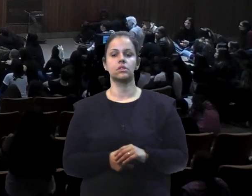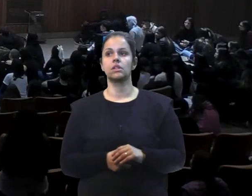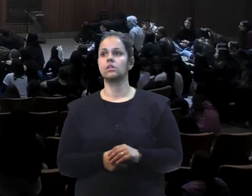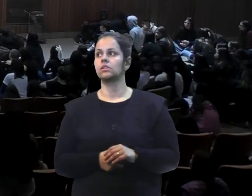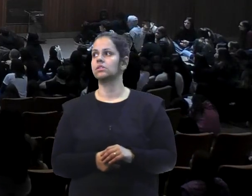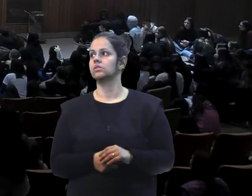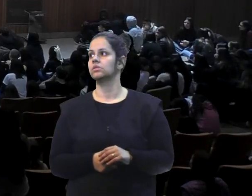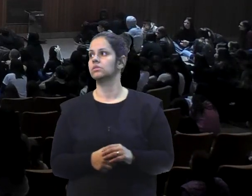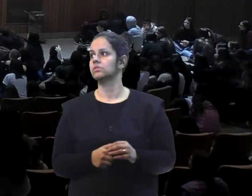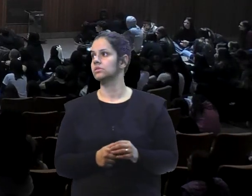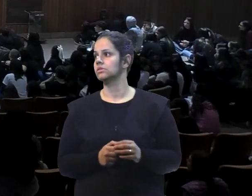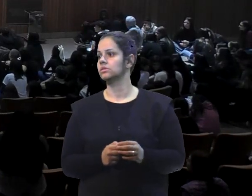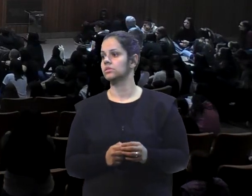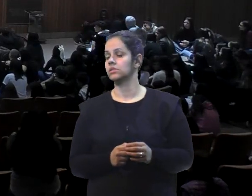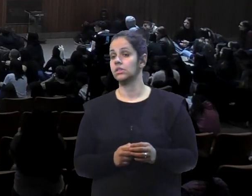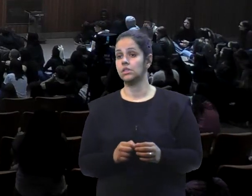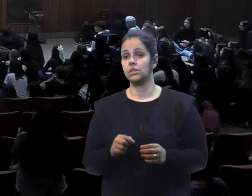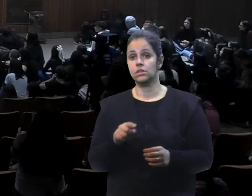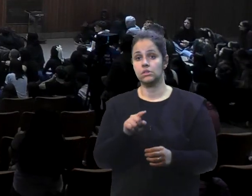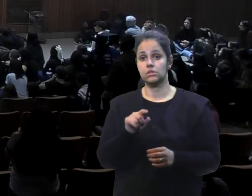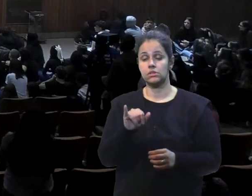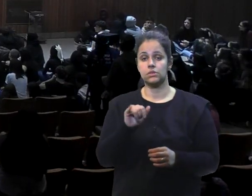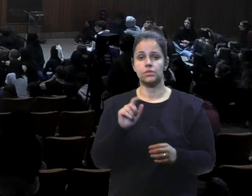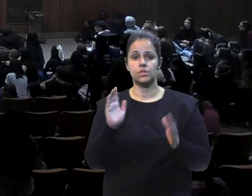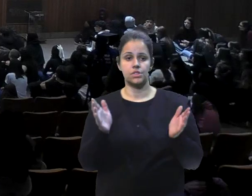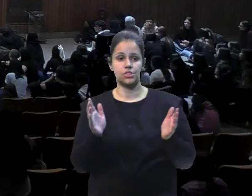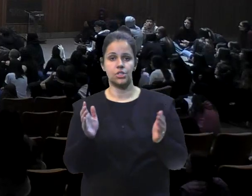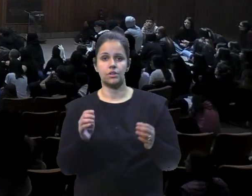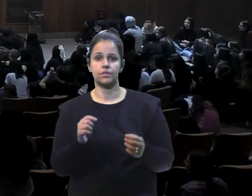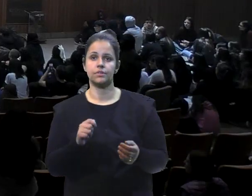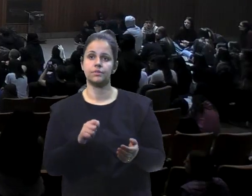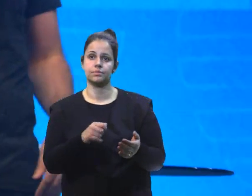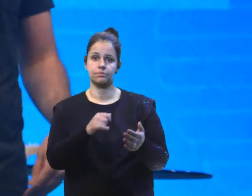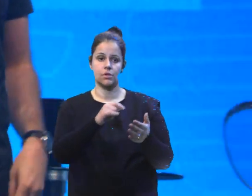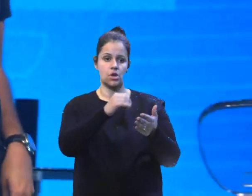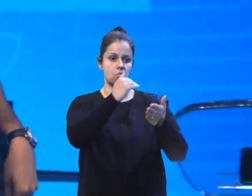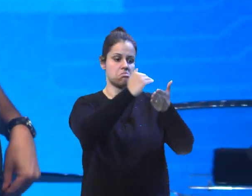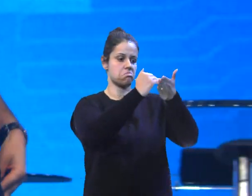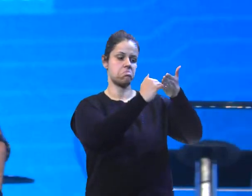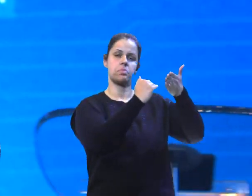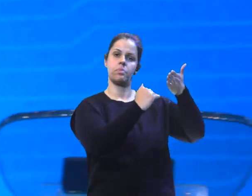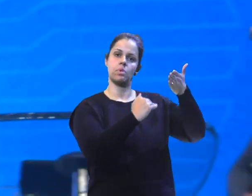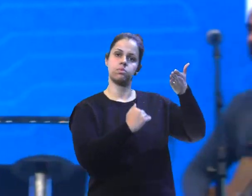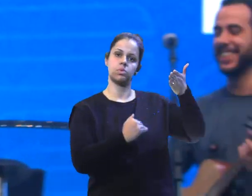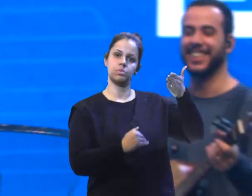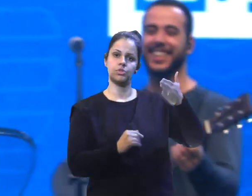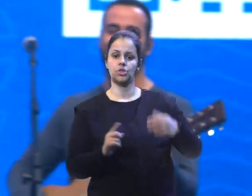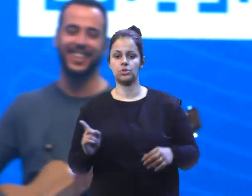Amém. Então, se você já preencheu aí o QR Code,